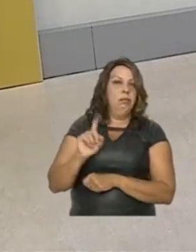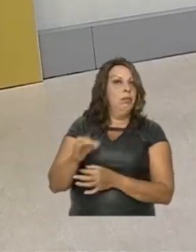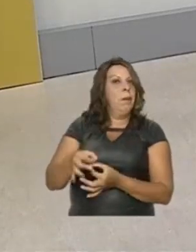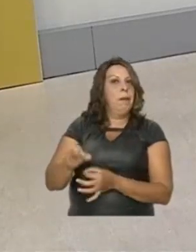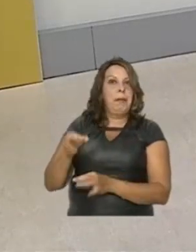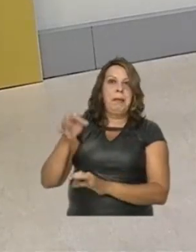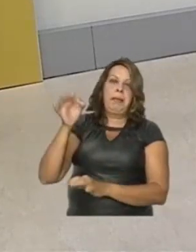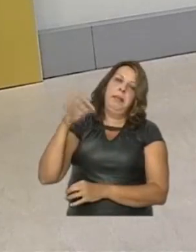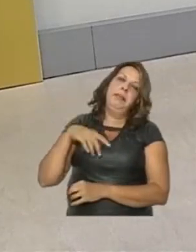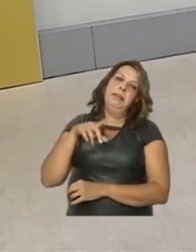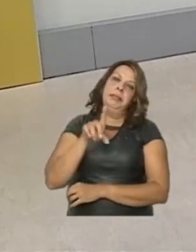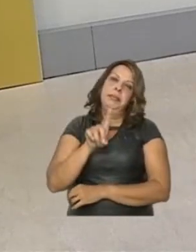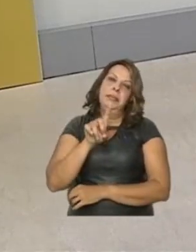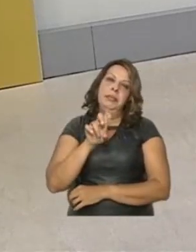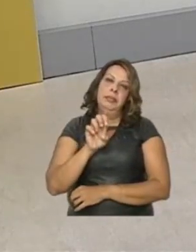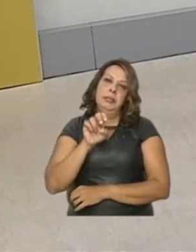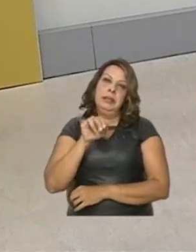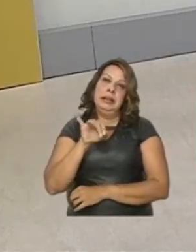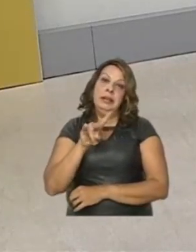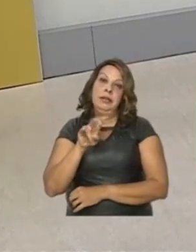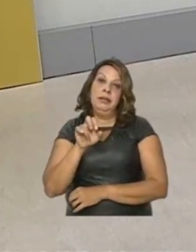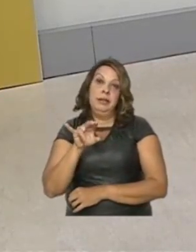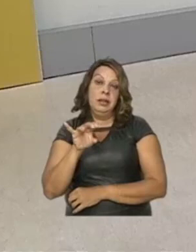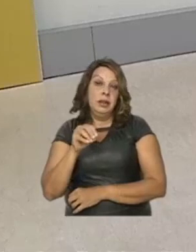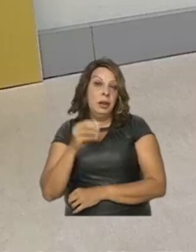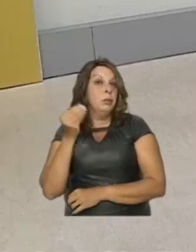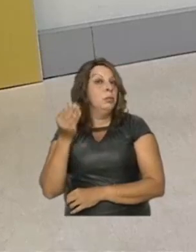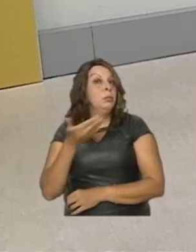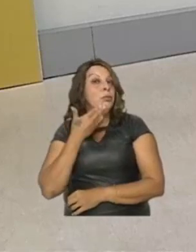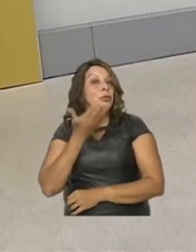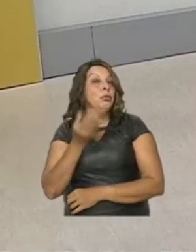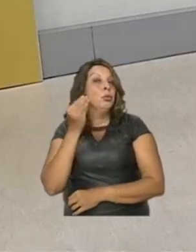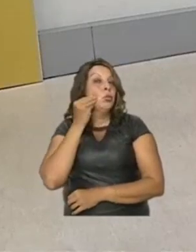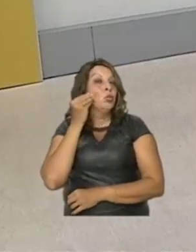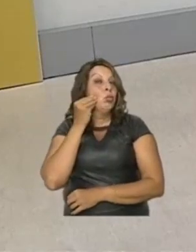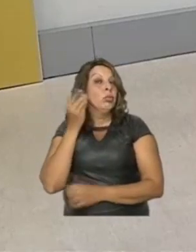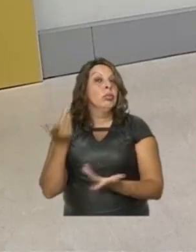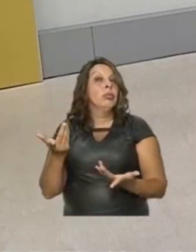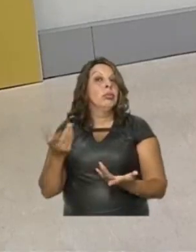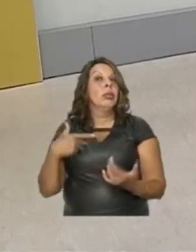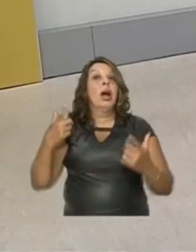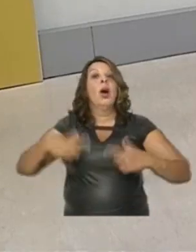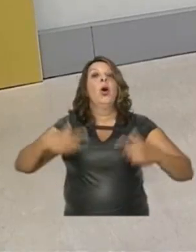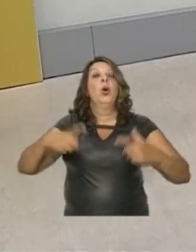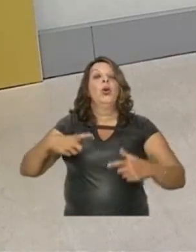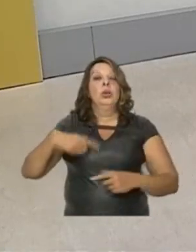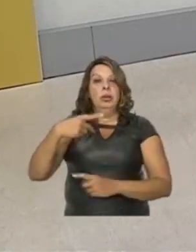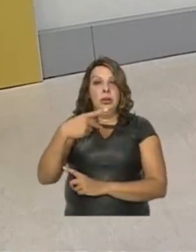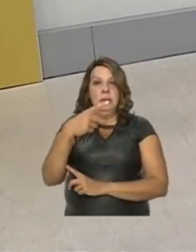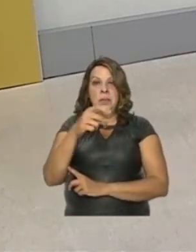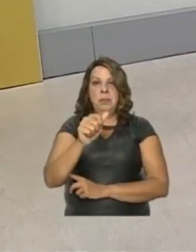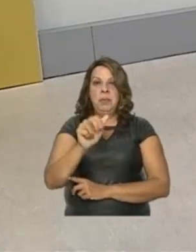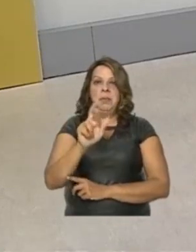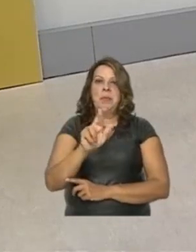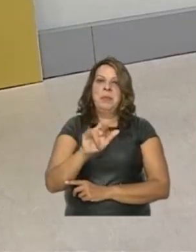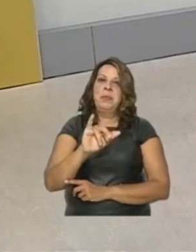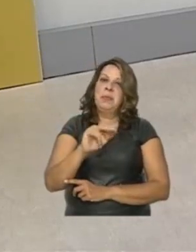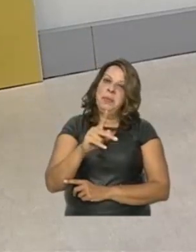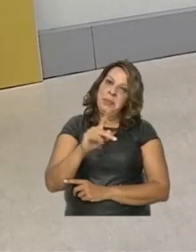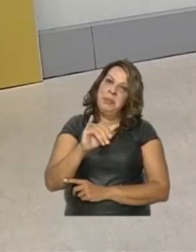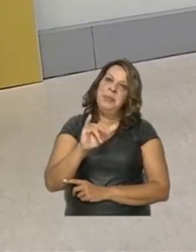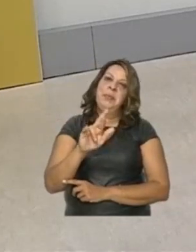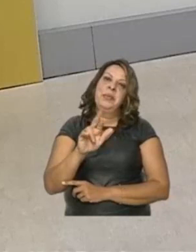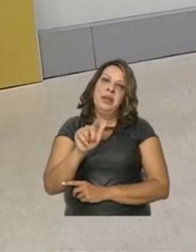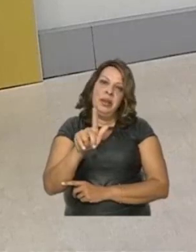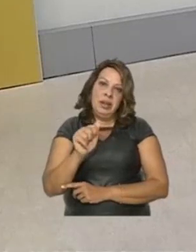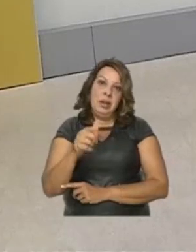Denivânia Rocha, ela tá pedindo um beijo. Sabe de onde ela tá nos acompanhando, amigo? De Conta. Paripiranga, Bahia. Terra pé quente, já